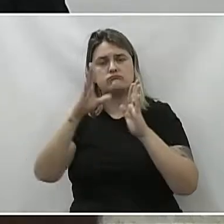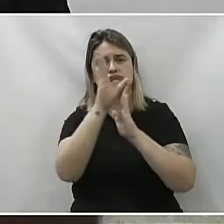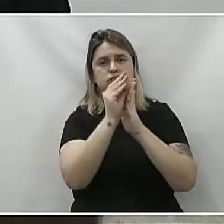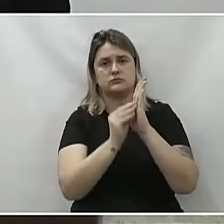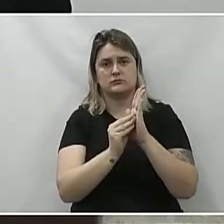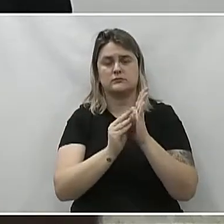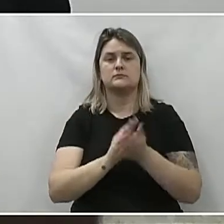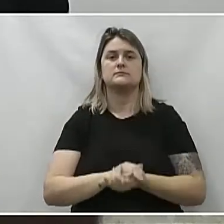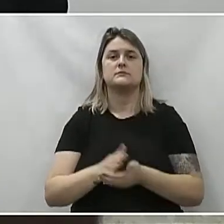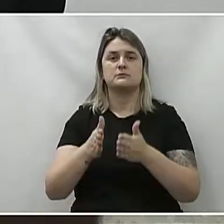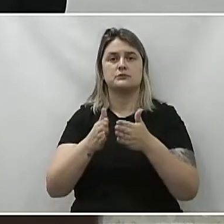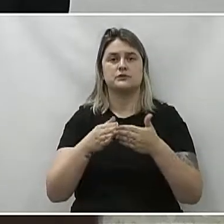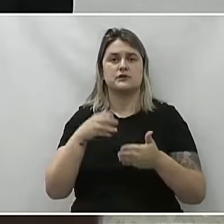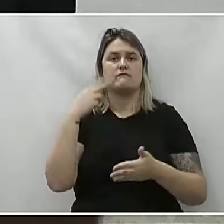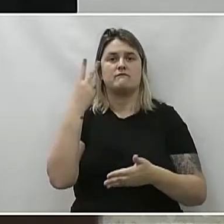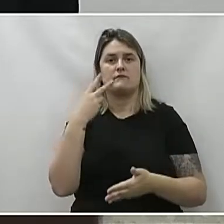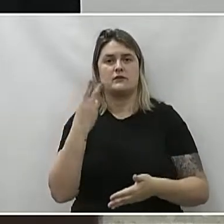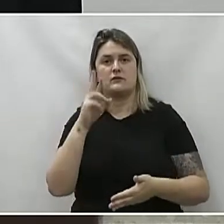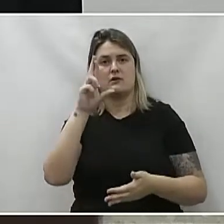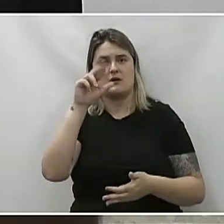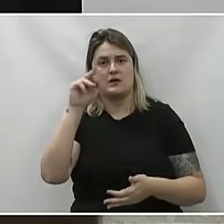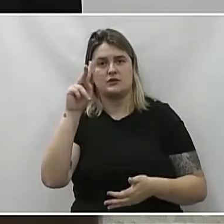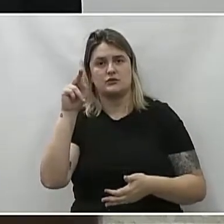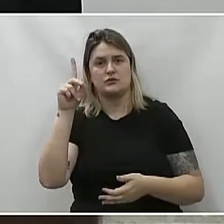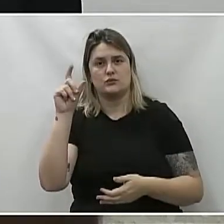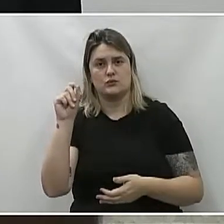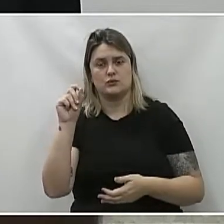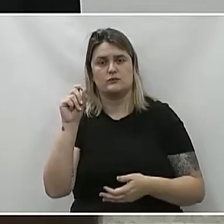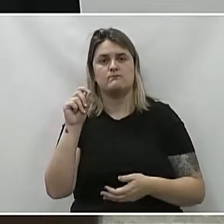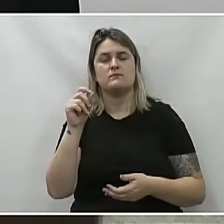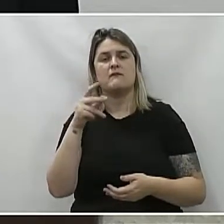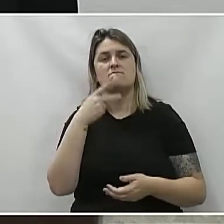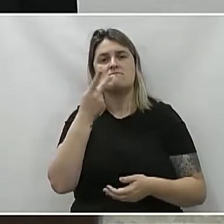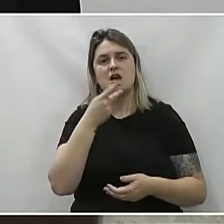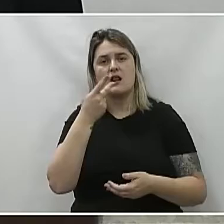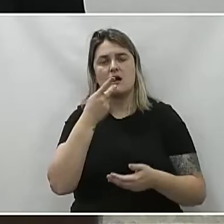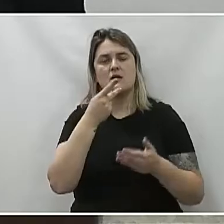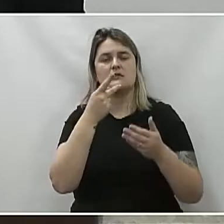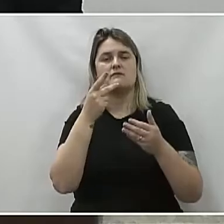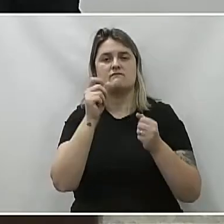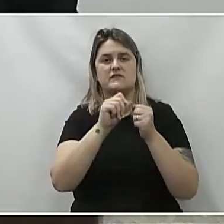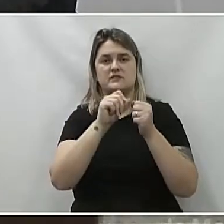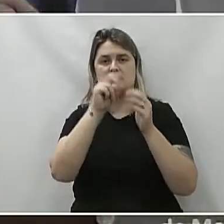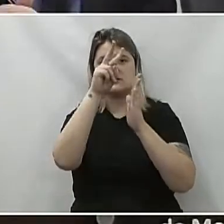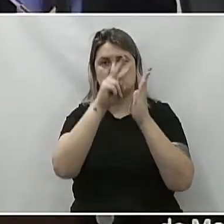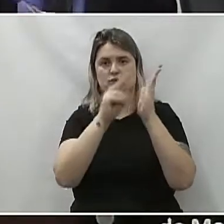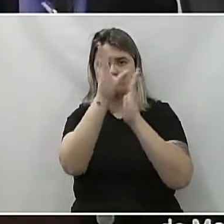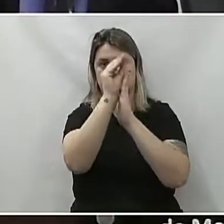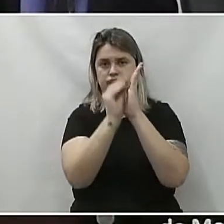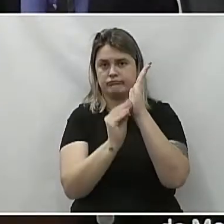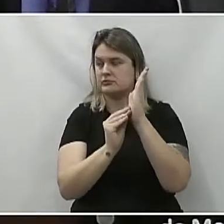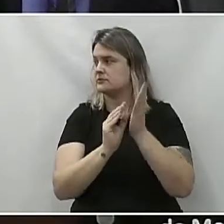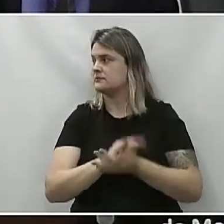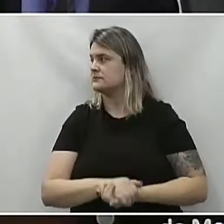do dia. Solicito ao vereador Valtir Rático para que faça a leitura da matéria constante.